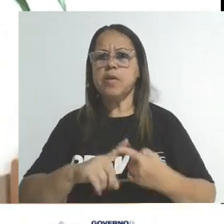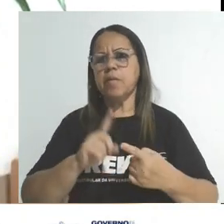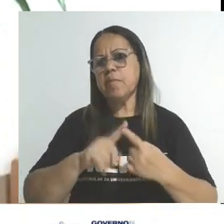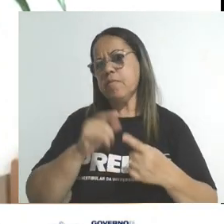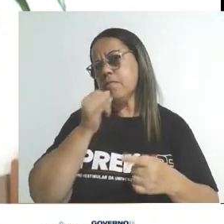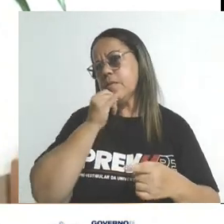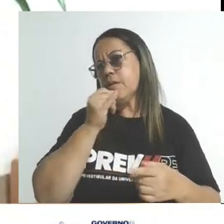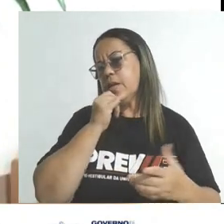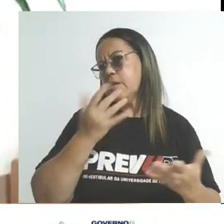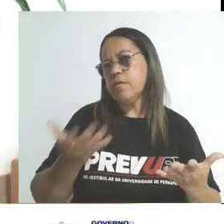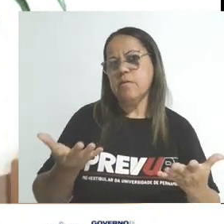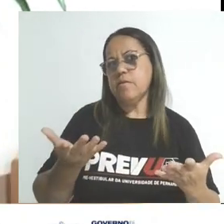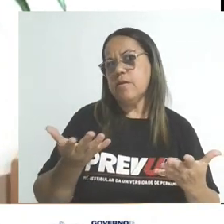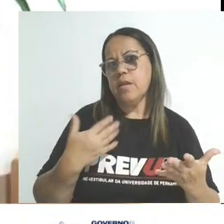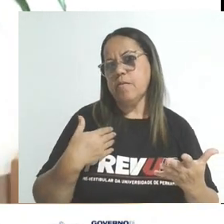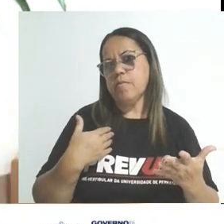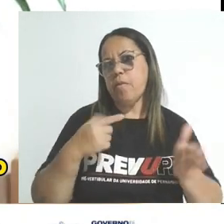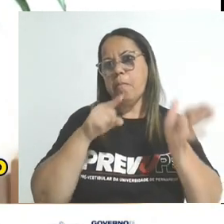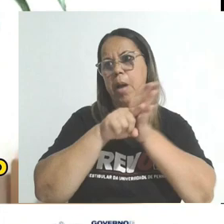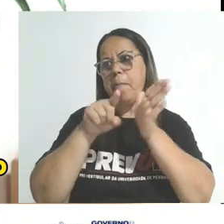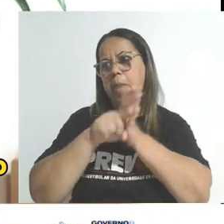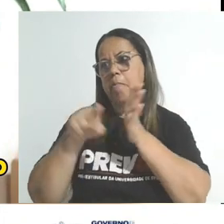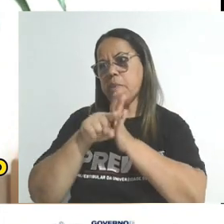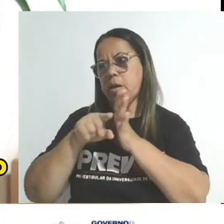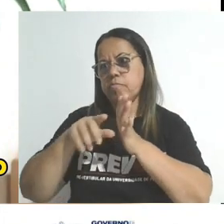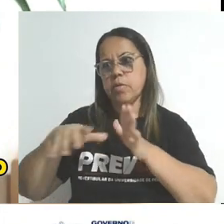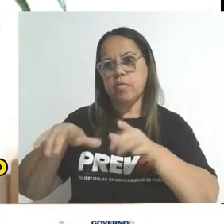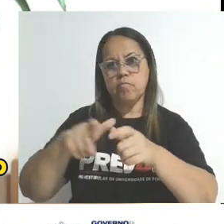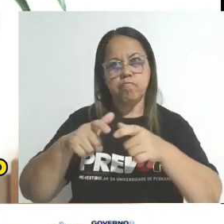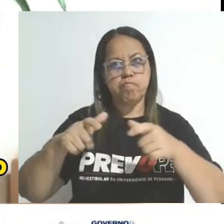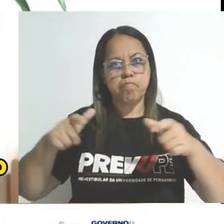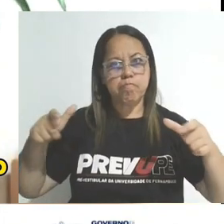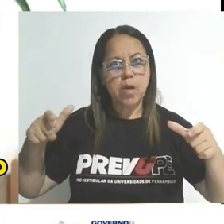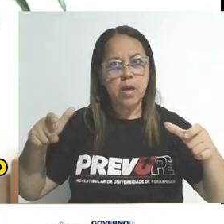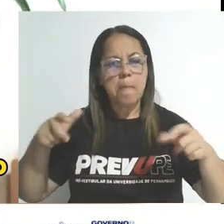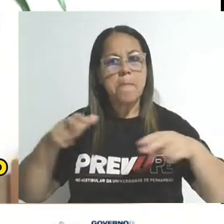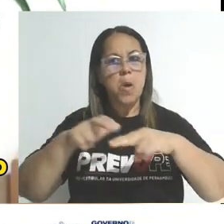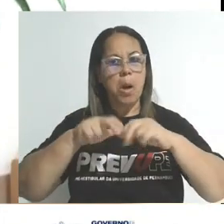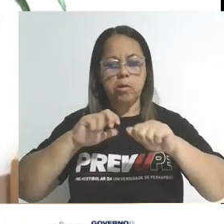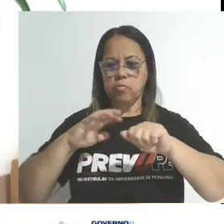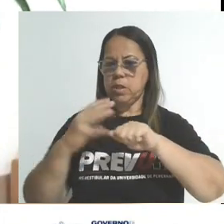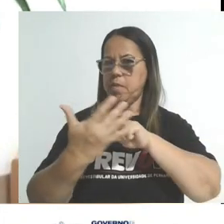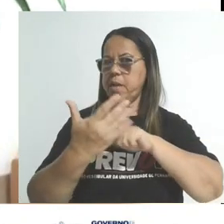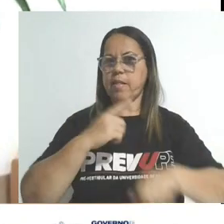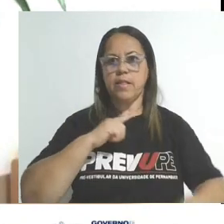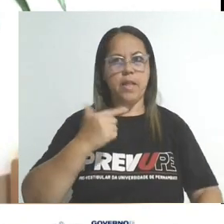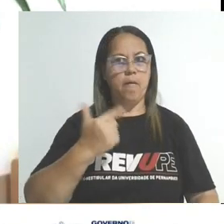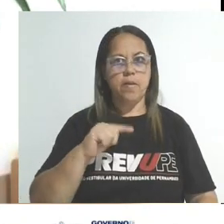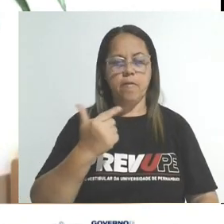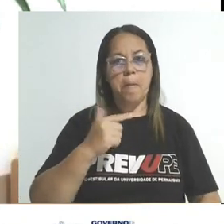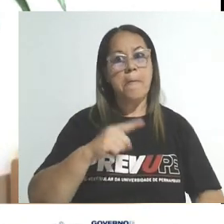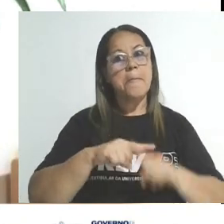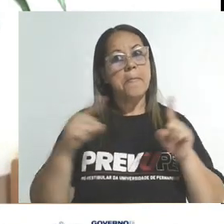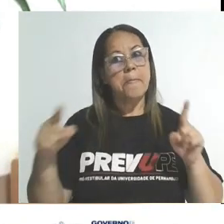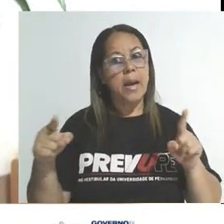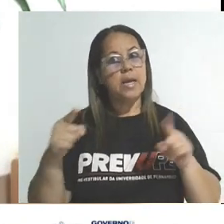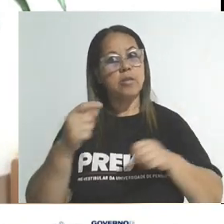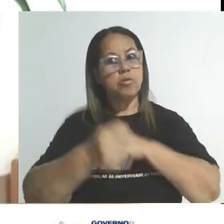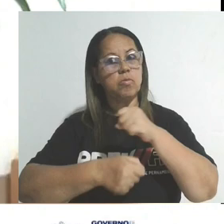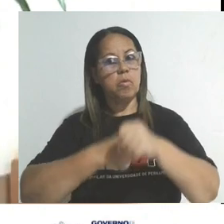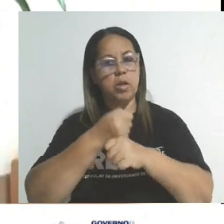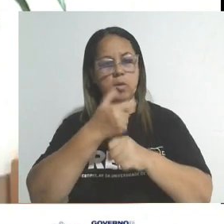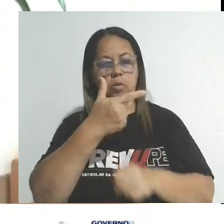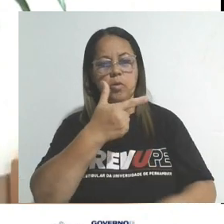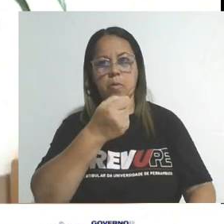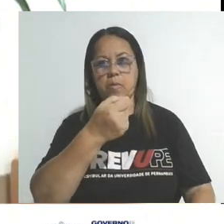né, demográfico. Em 2020, por questões pandêmicas, não tivemos o censo, mas em 2022 já tivemos e